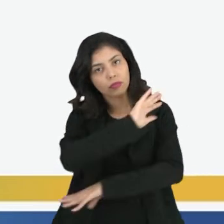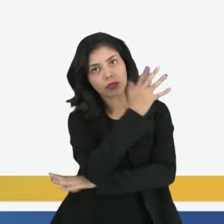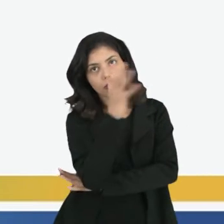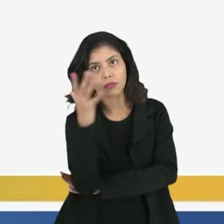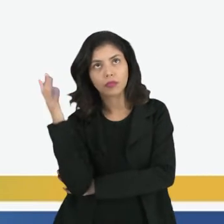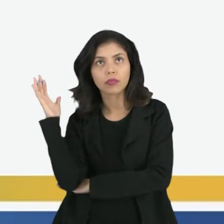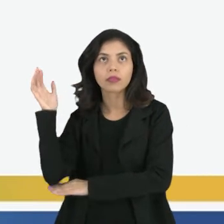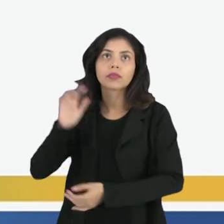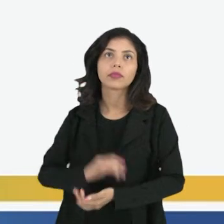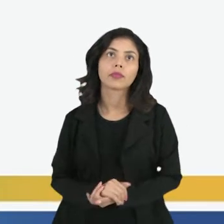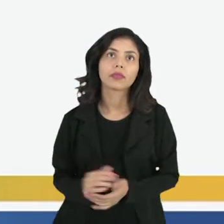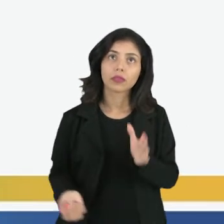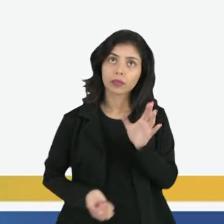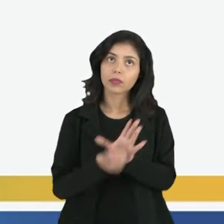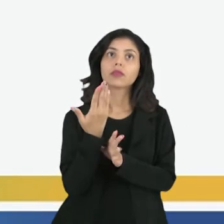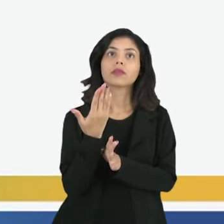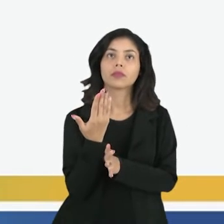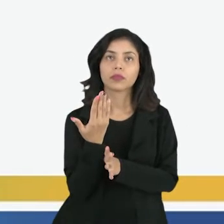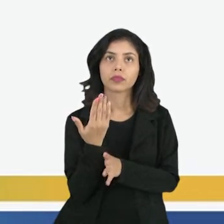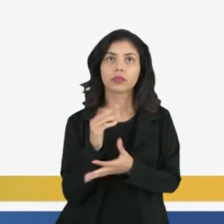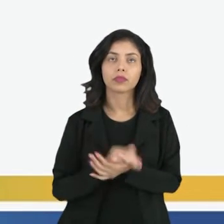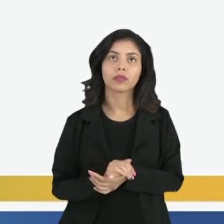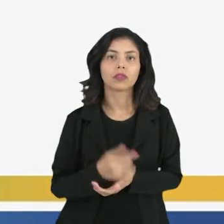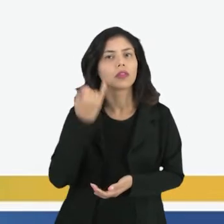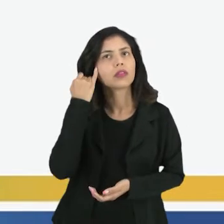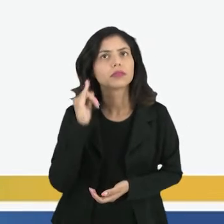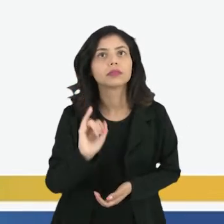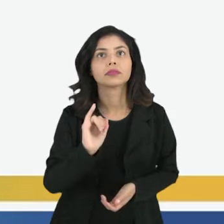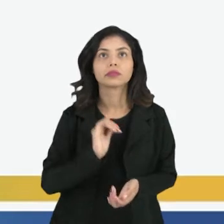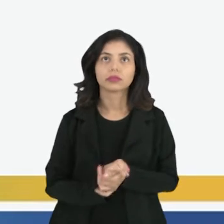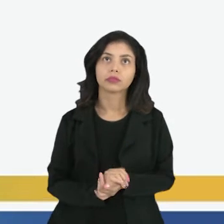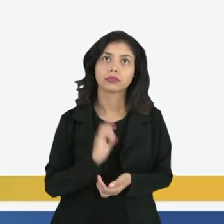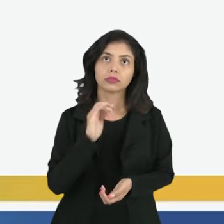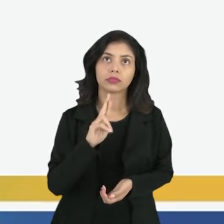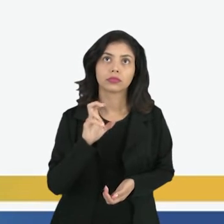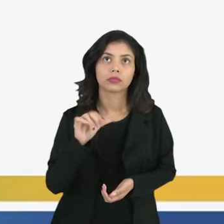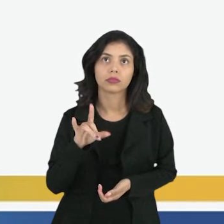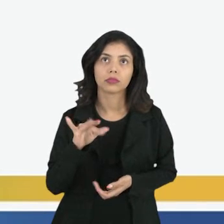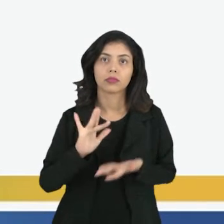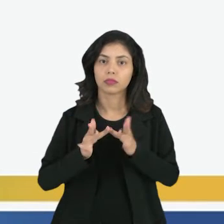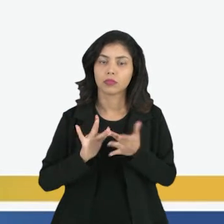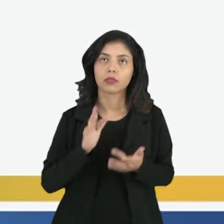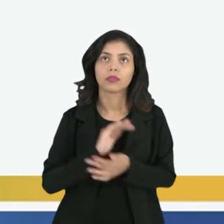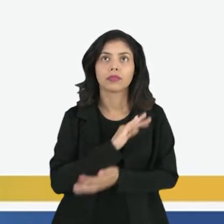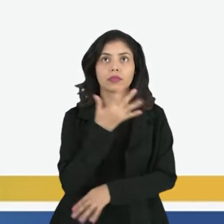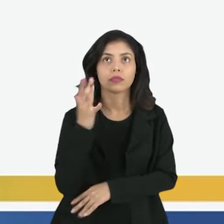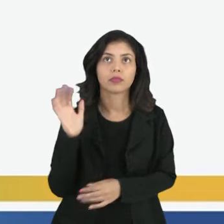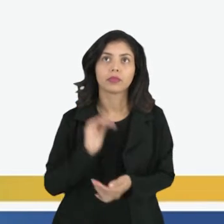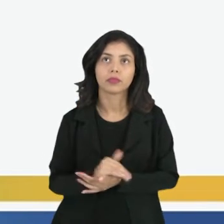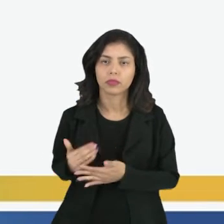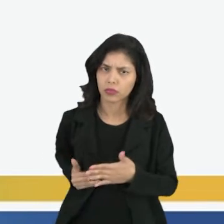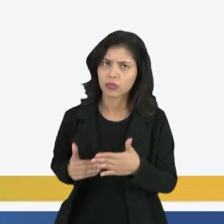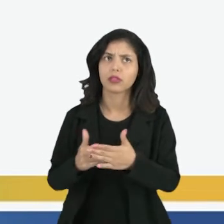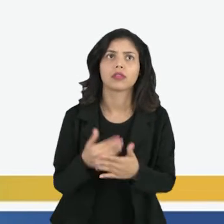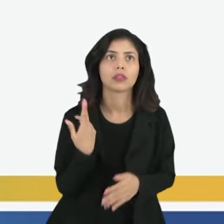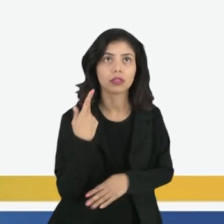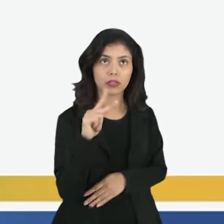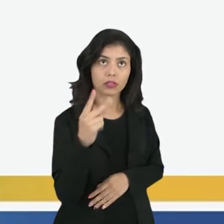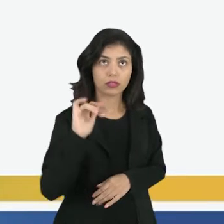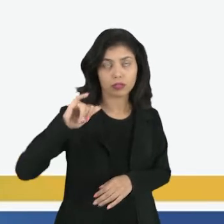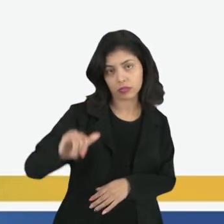aos impactos positivos, no sentido de reflorestar, no sentido de que